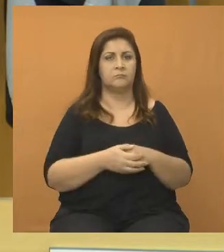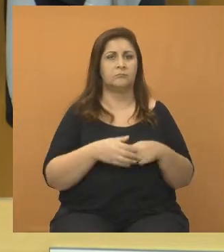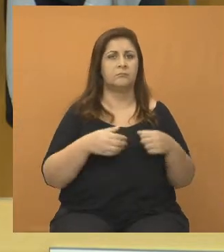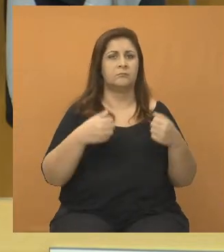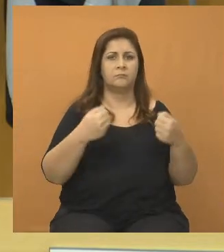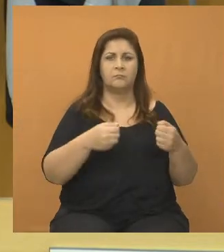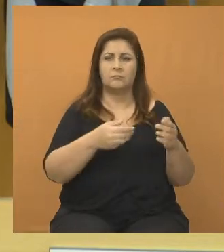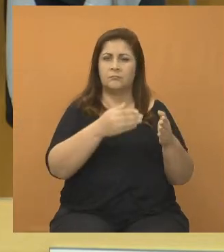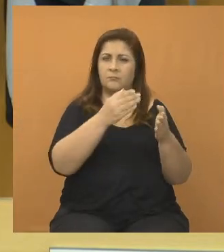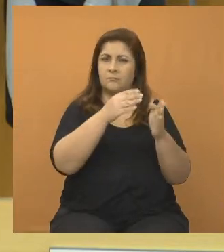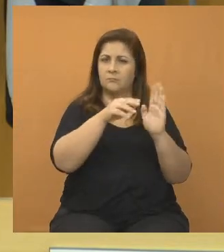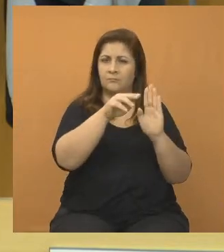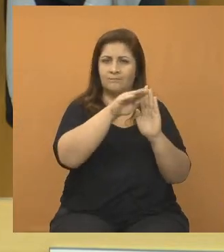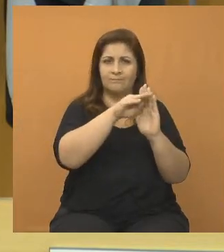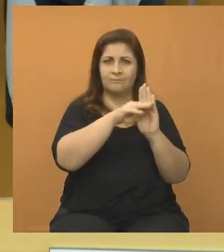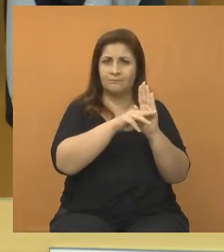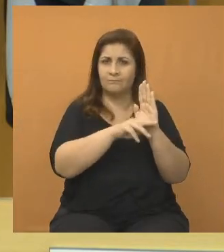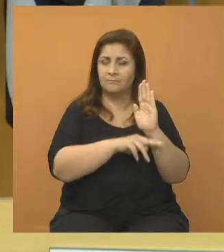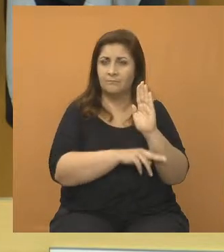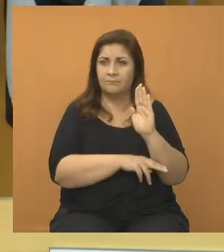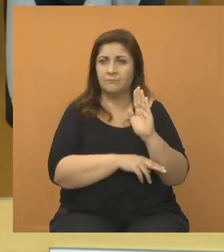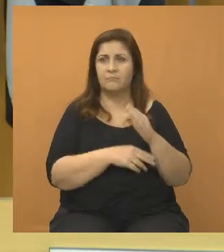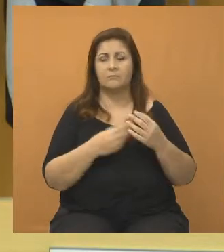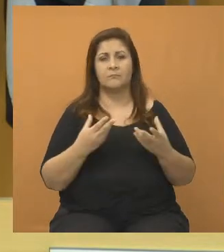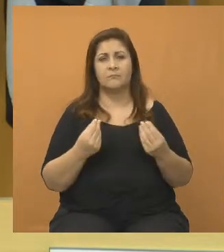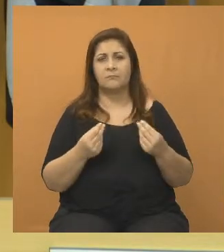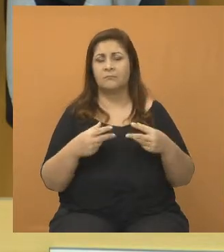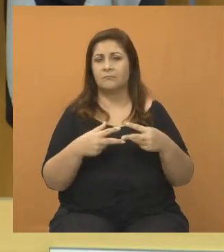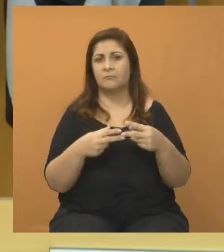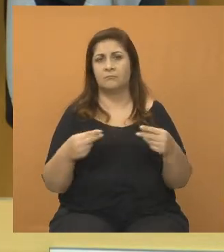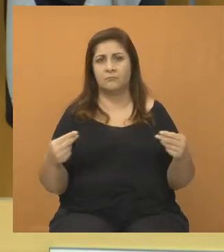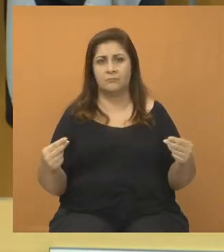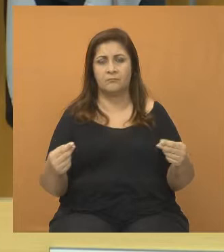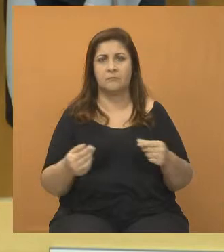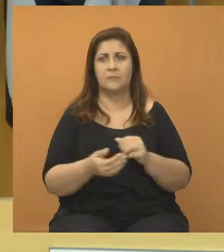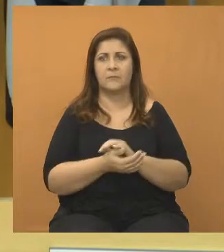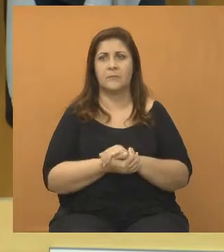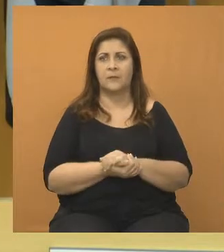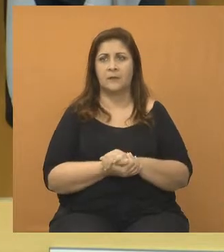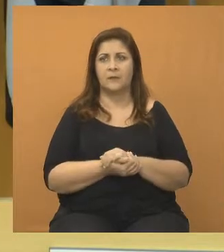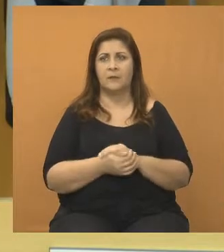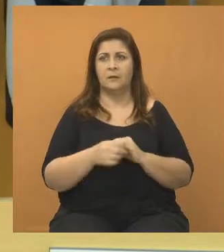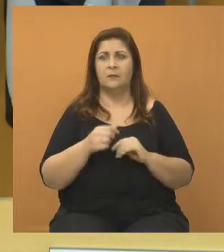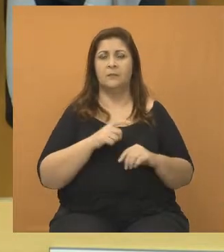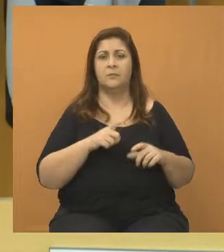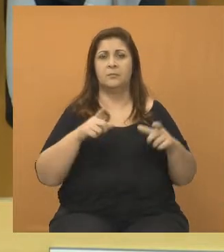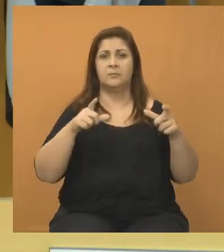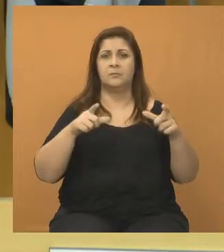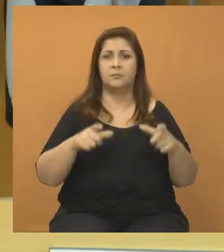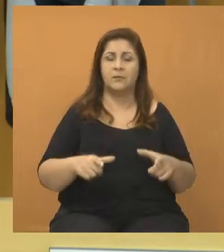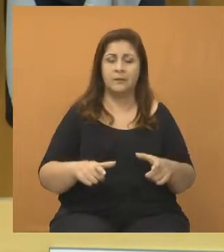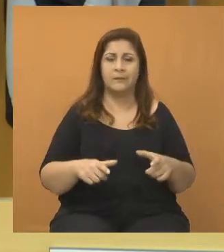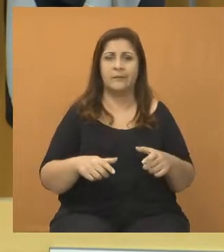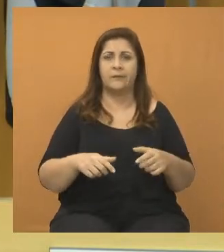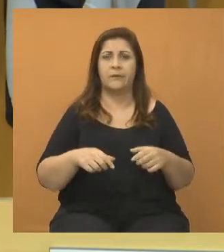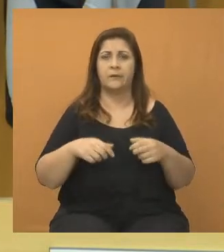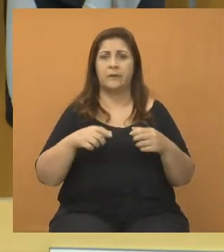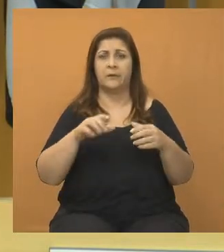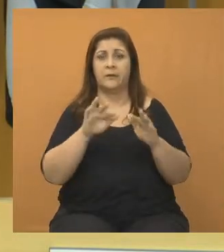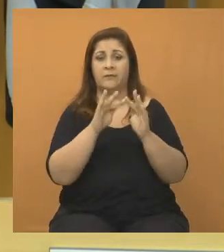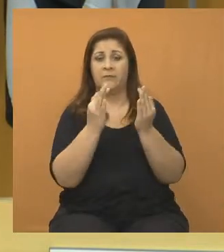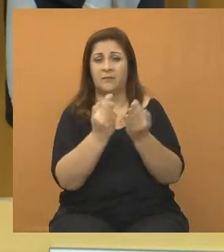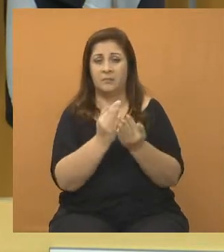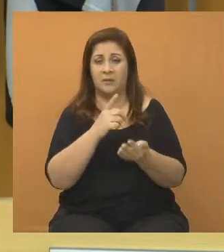uma série de requisitos. Então tem que levar infraestrutura, algumas áreas tem que ter remoção de família, que está em